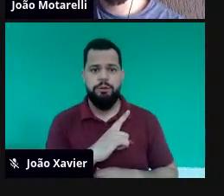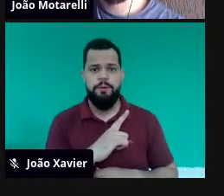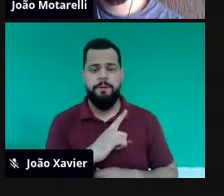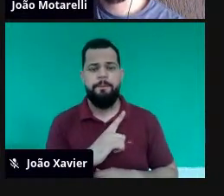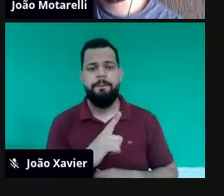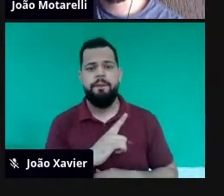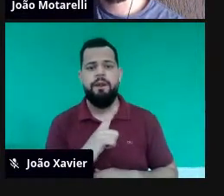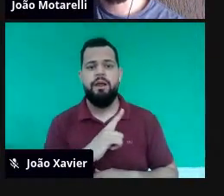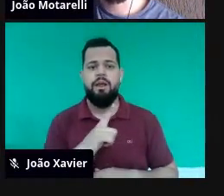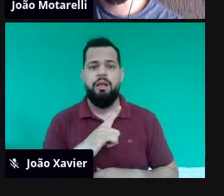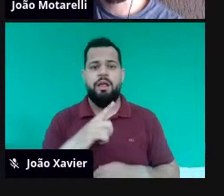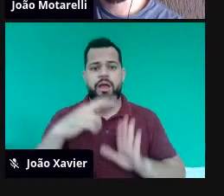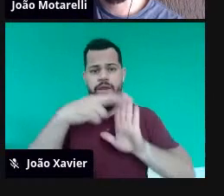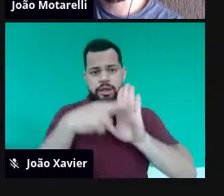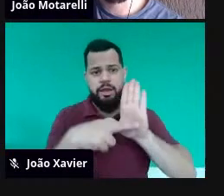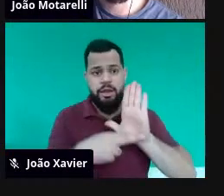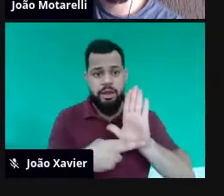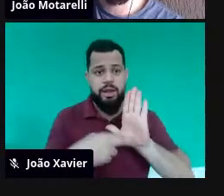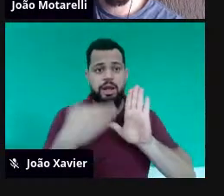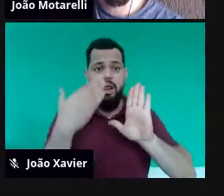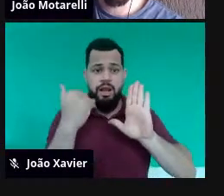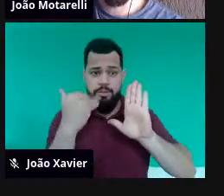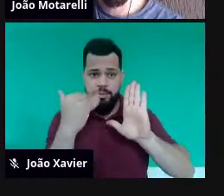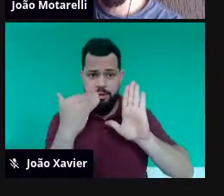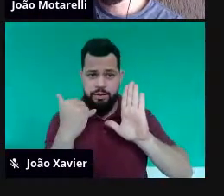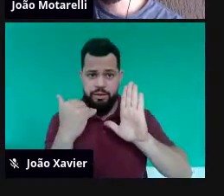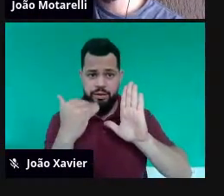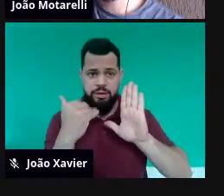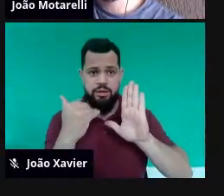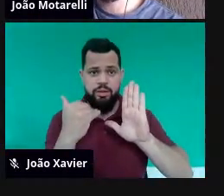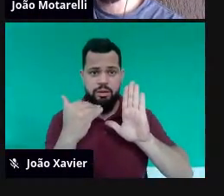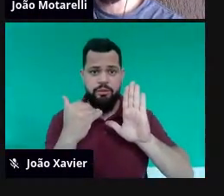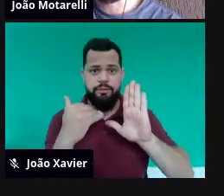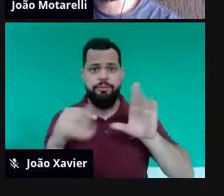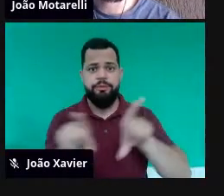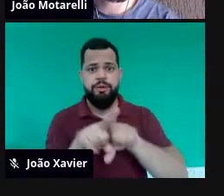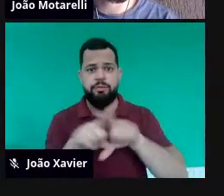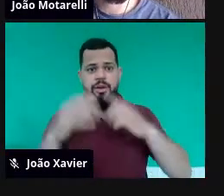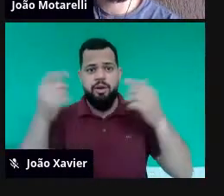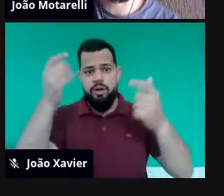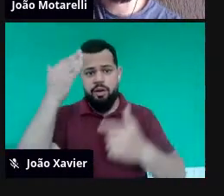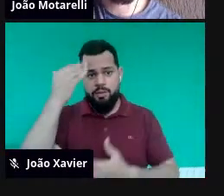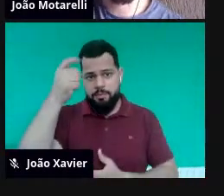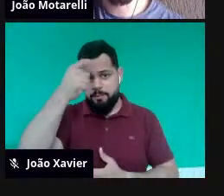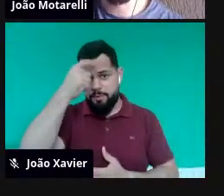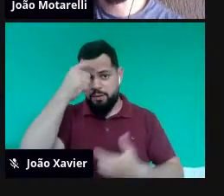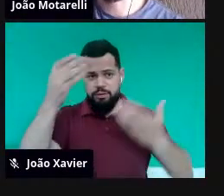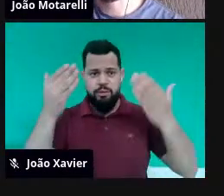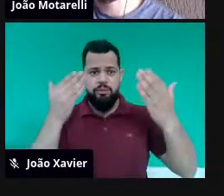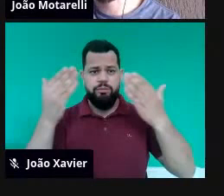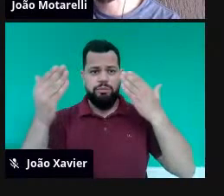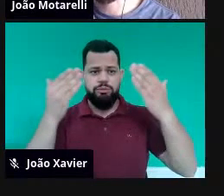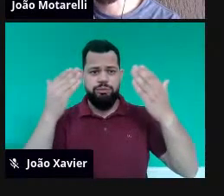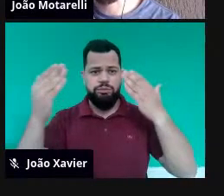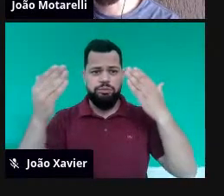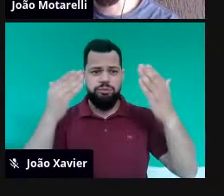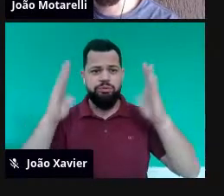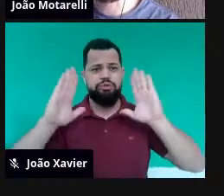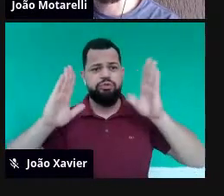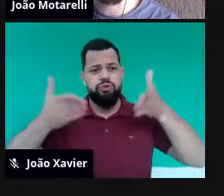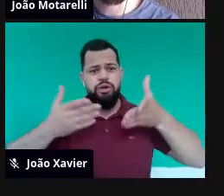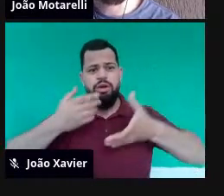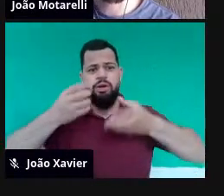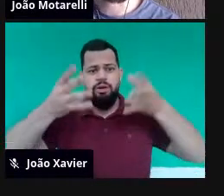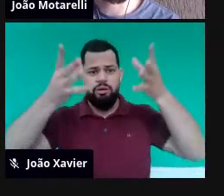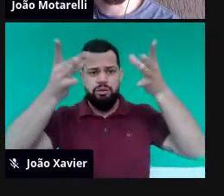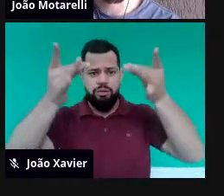restrição alimentar, que promove alterações químicas endócrinas. Os fatores psicológicos, a gente já comentou aqui um pouquinho sobre insatisfação